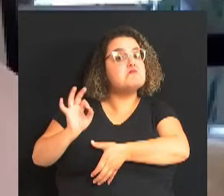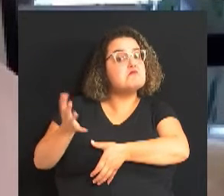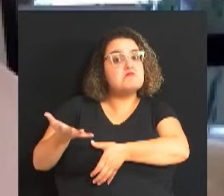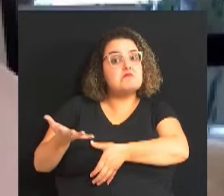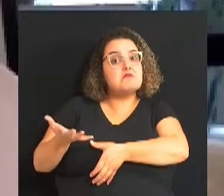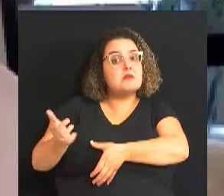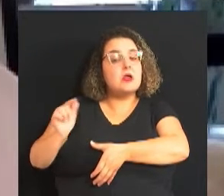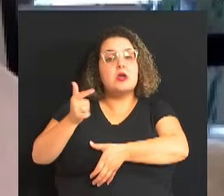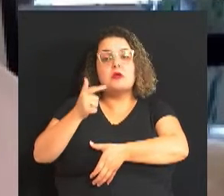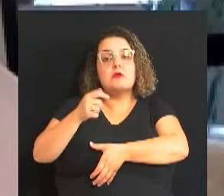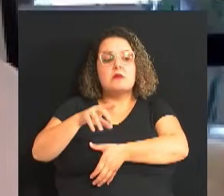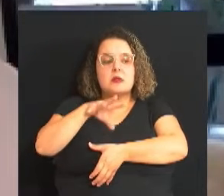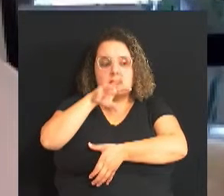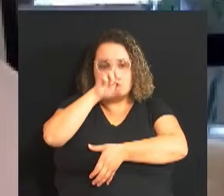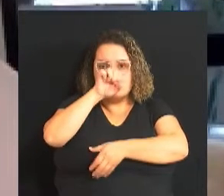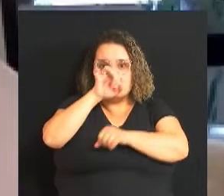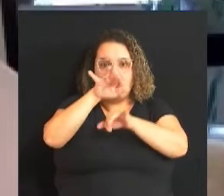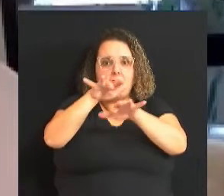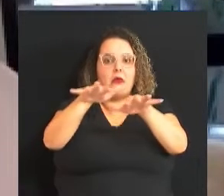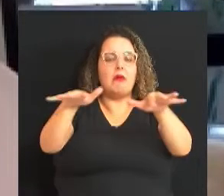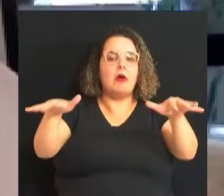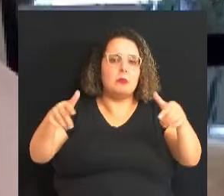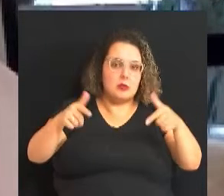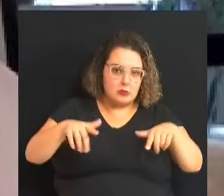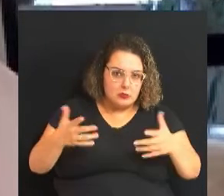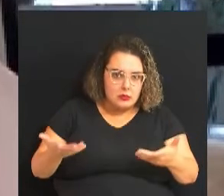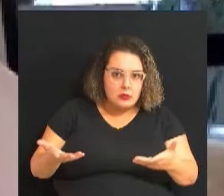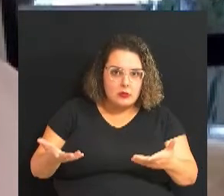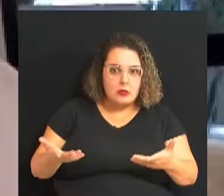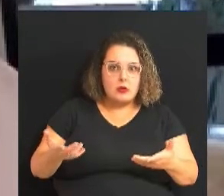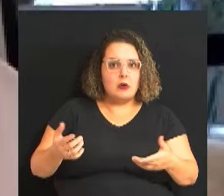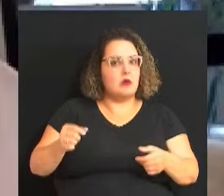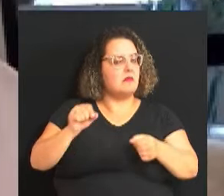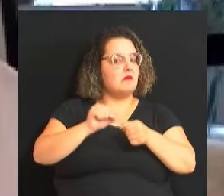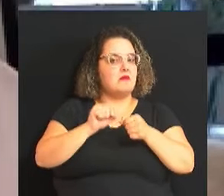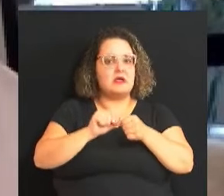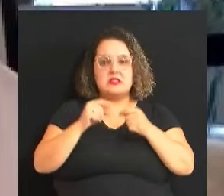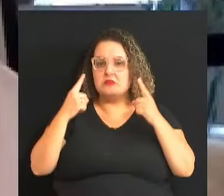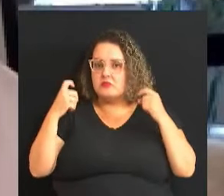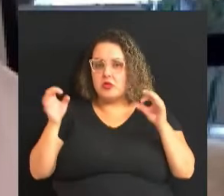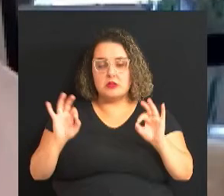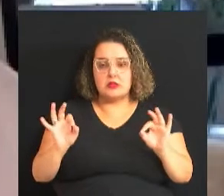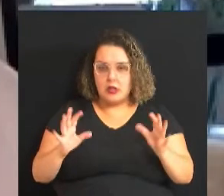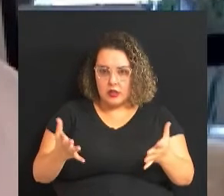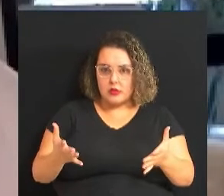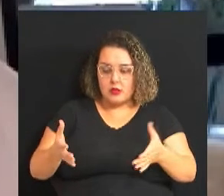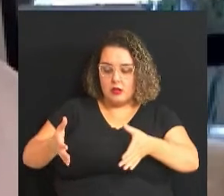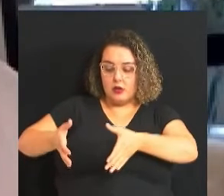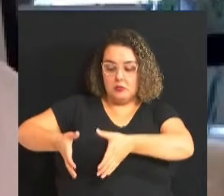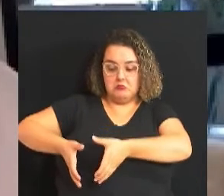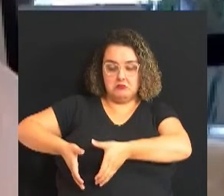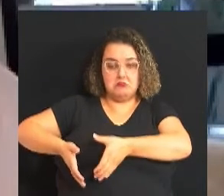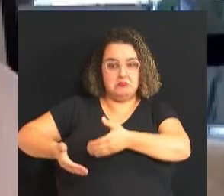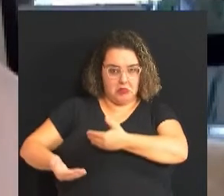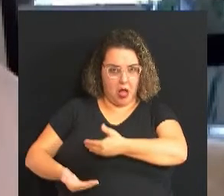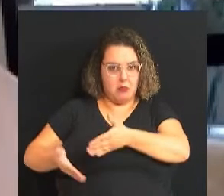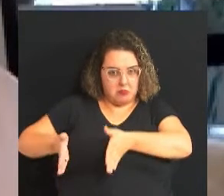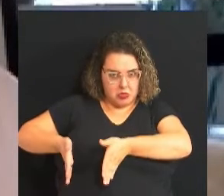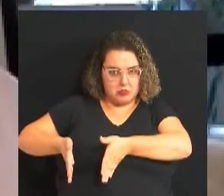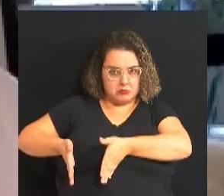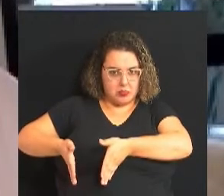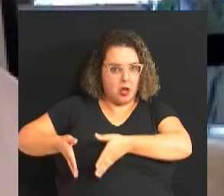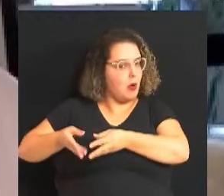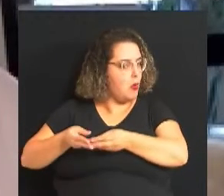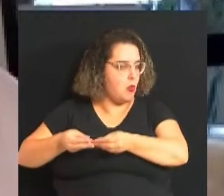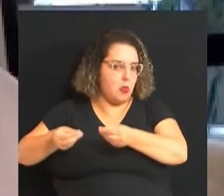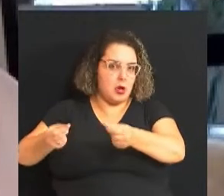cheiro espalhando pelo lugar, não vai estar fazendo barulho. Hoje as bolsas têm uma série de qualidades